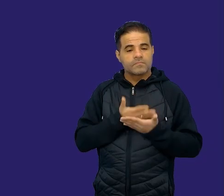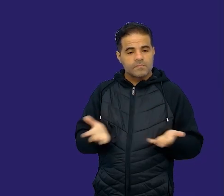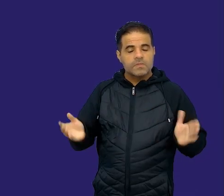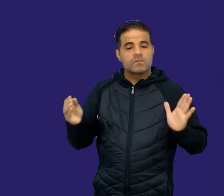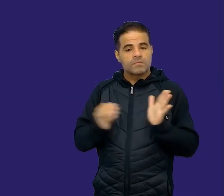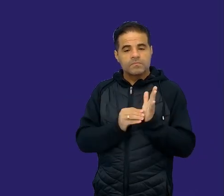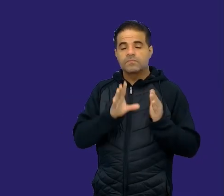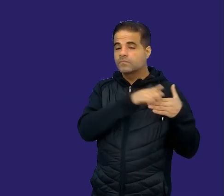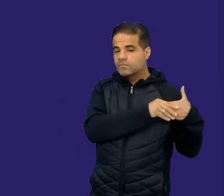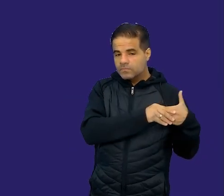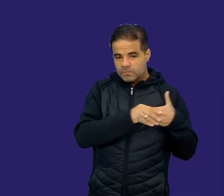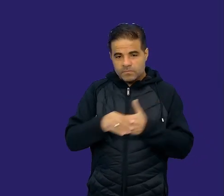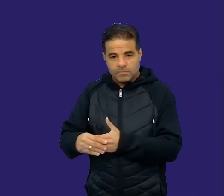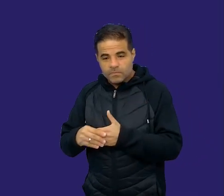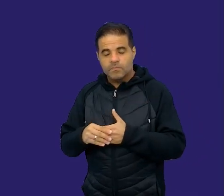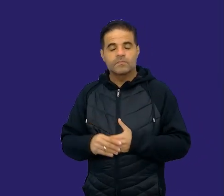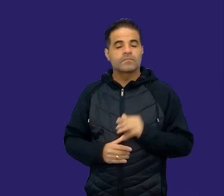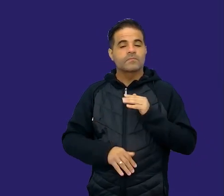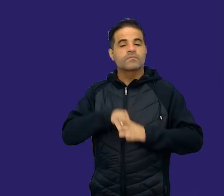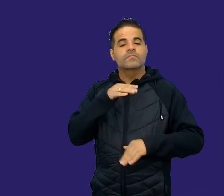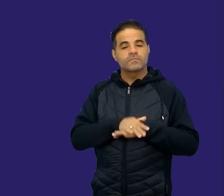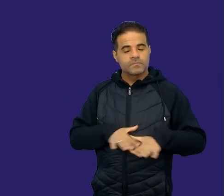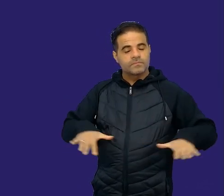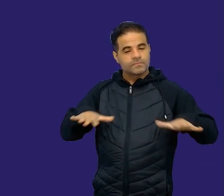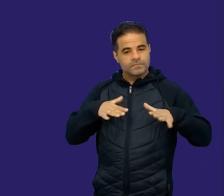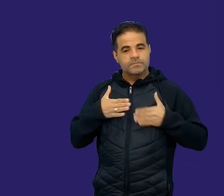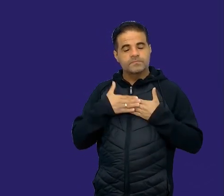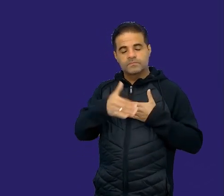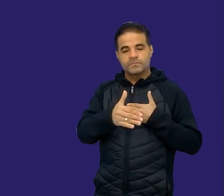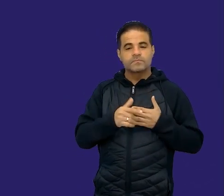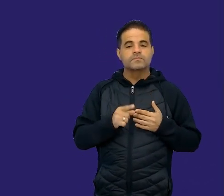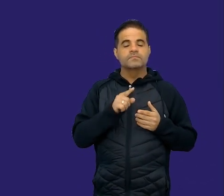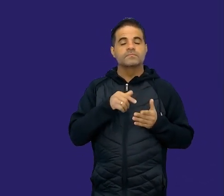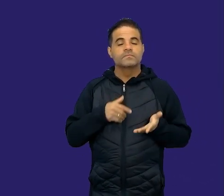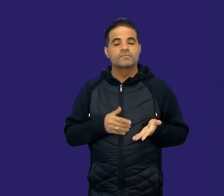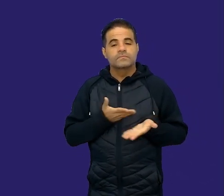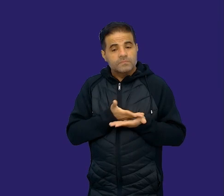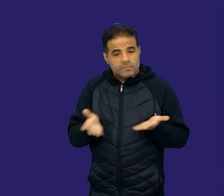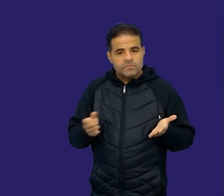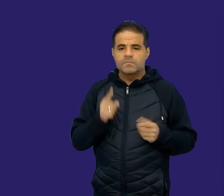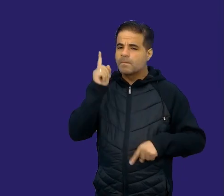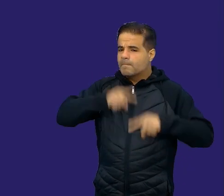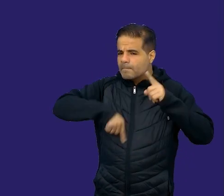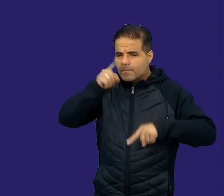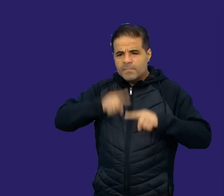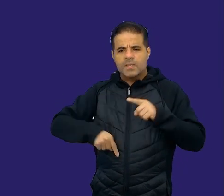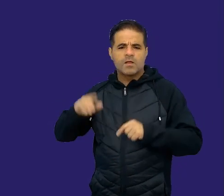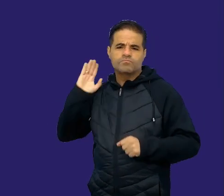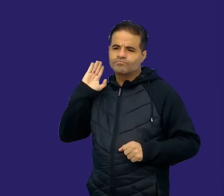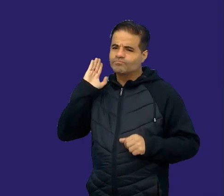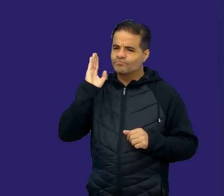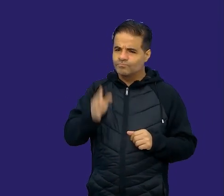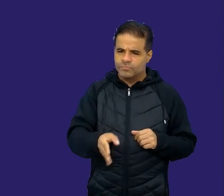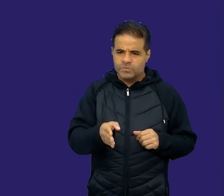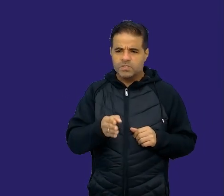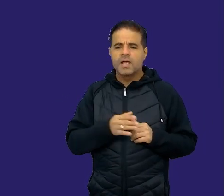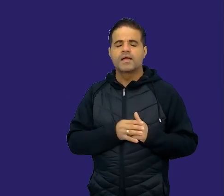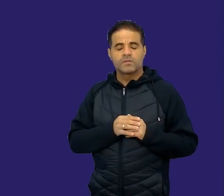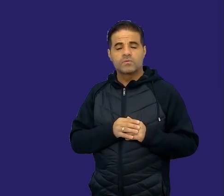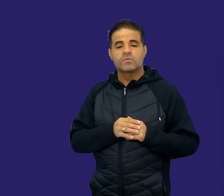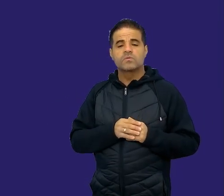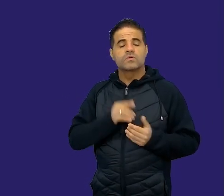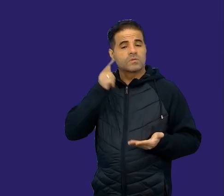serão direcionados, né, para o material direto, tá? Então, dentro